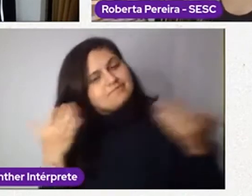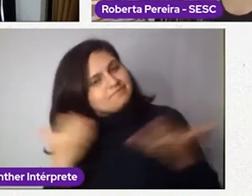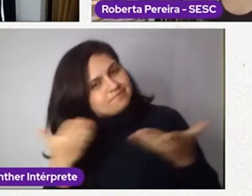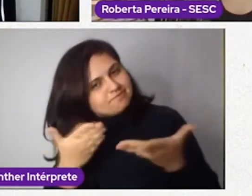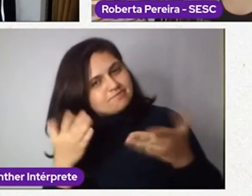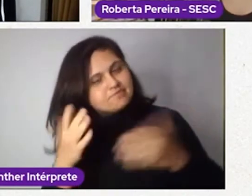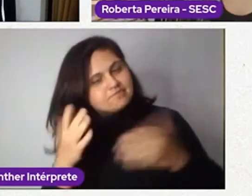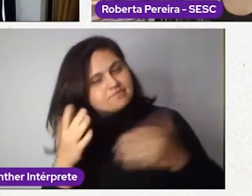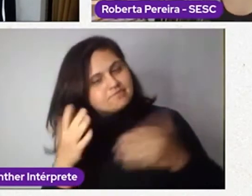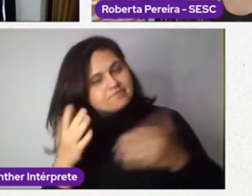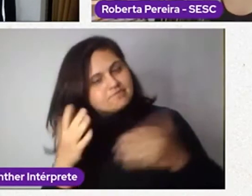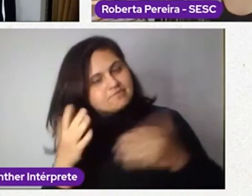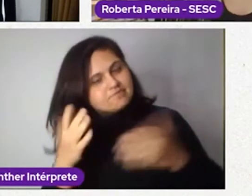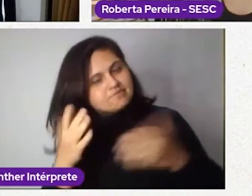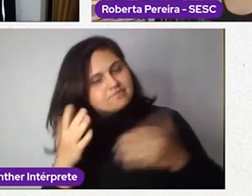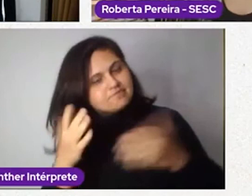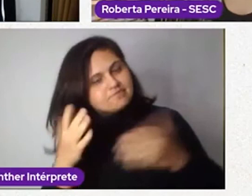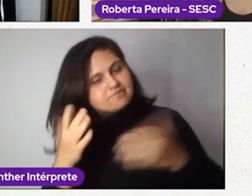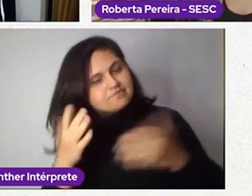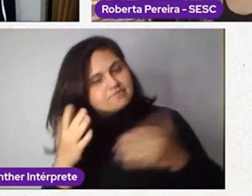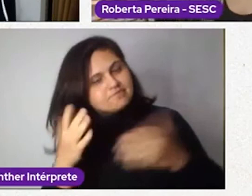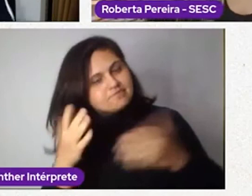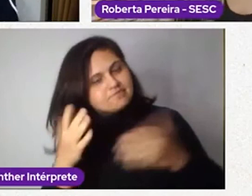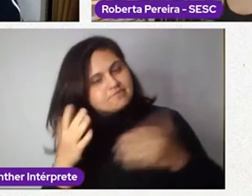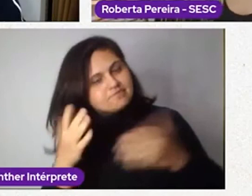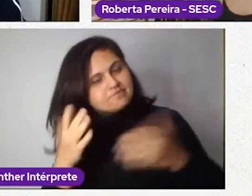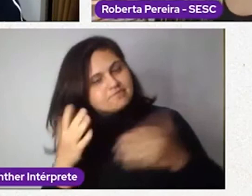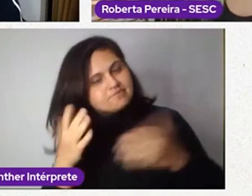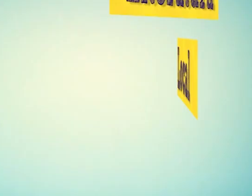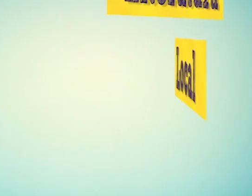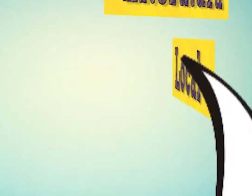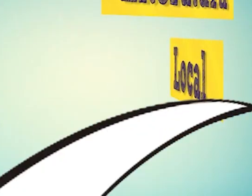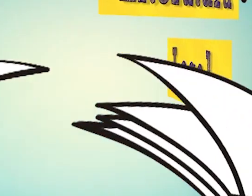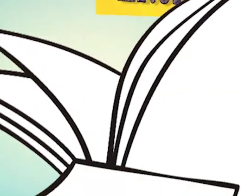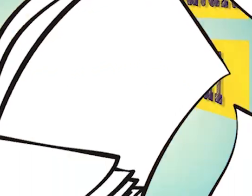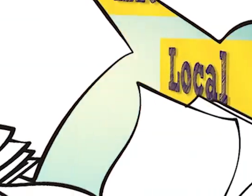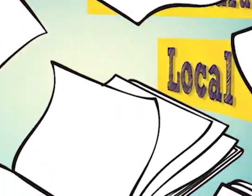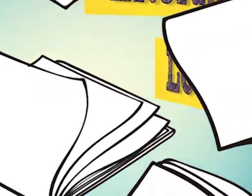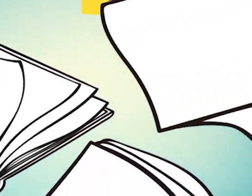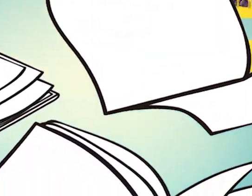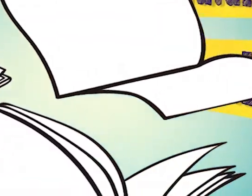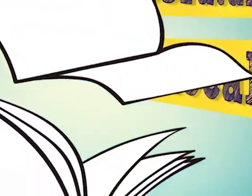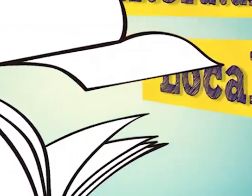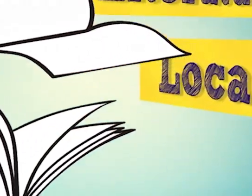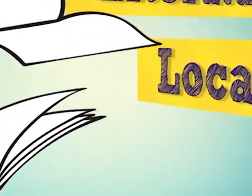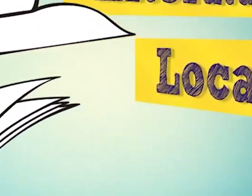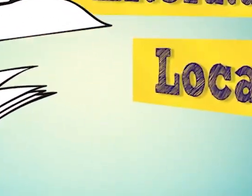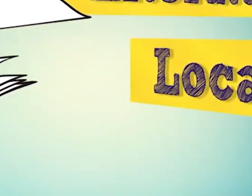Um grande abraço, boa noite. Valeu, gente. Boa noite.